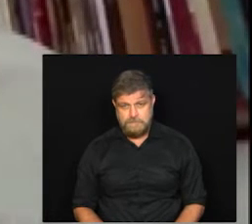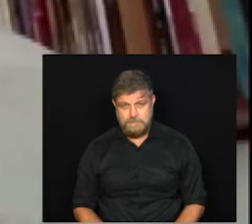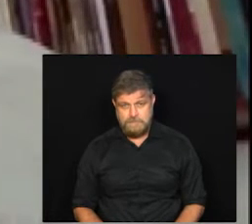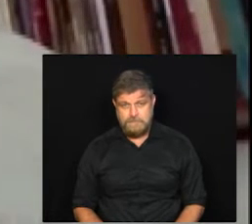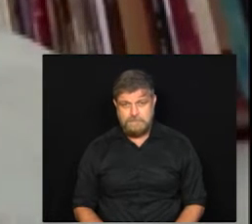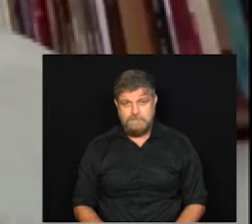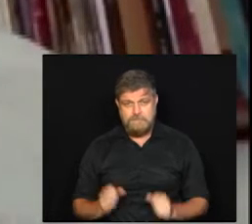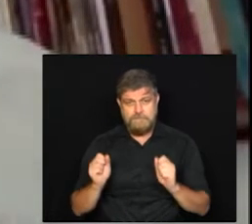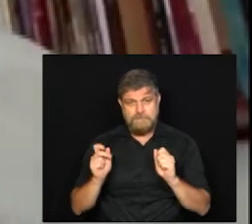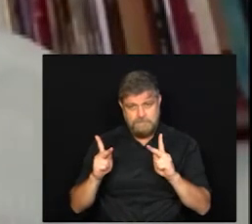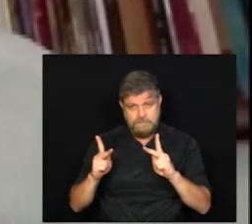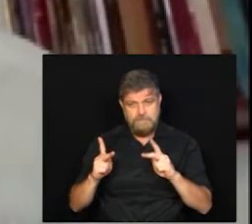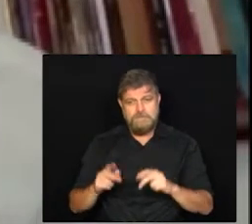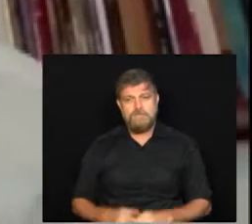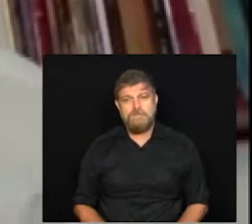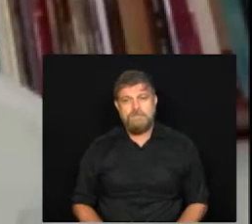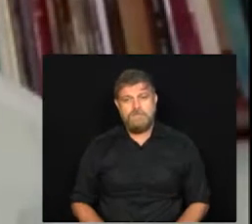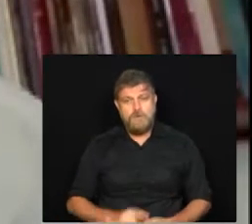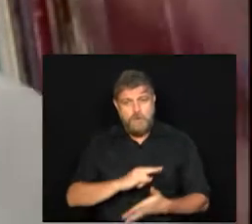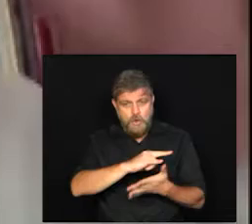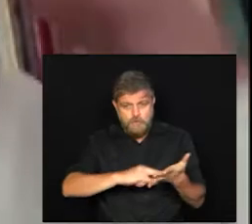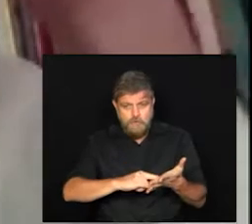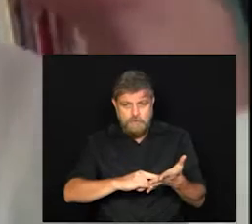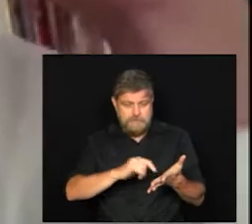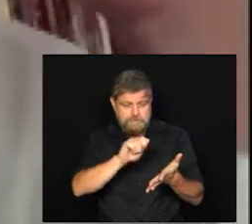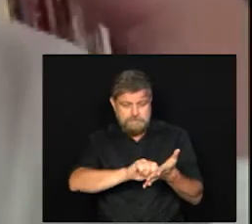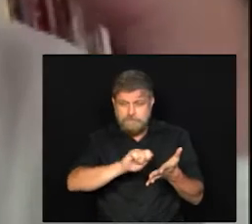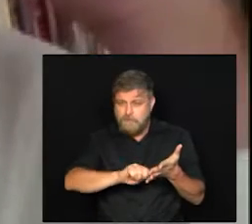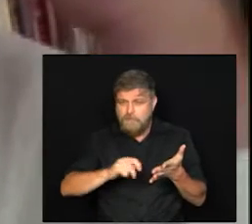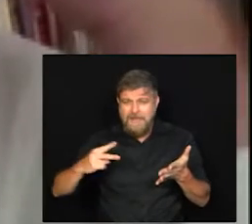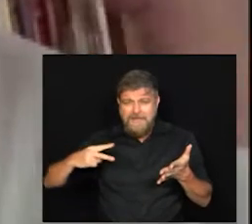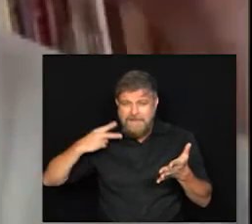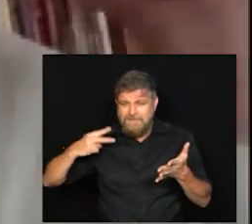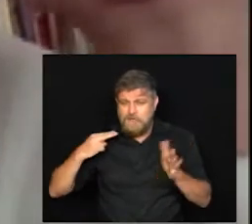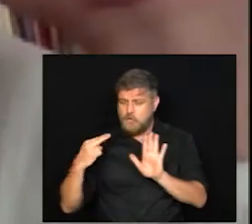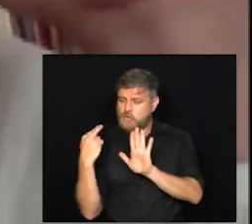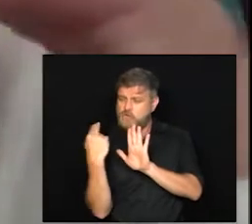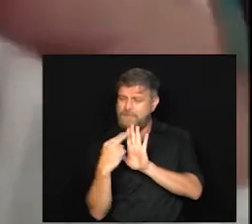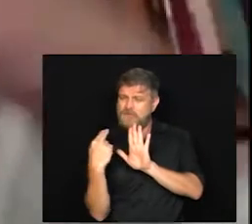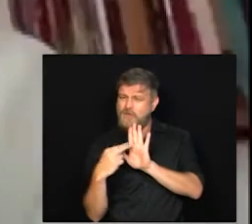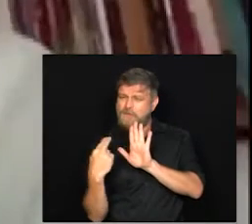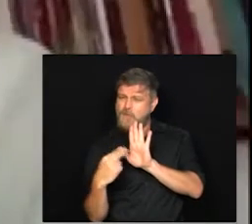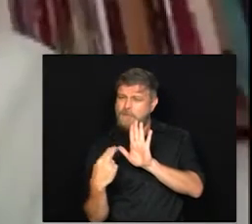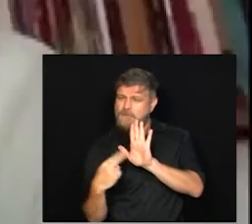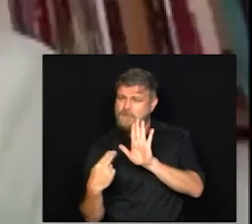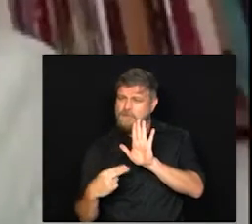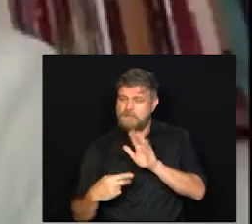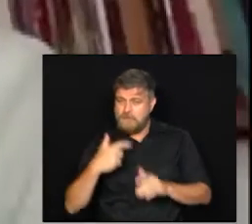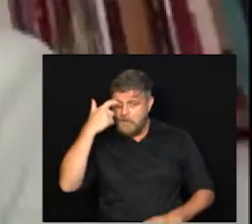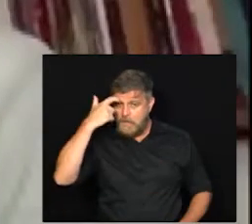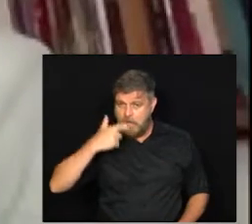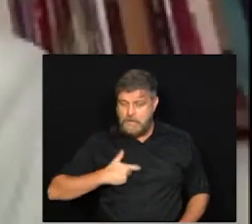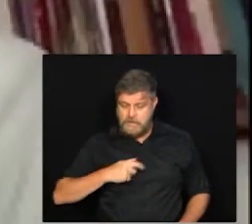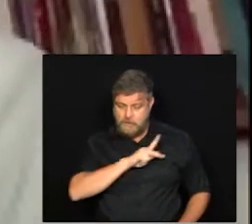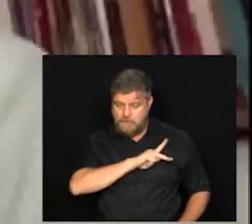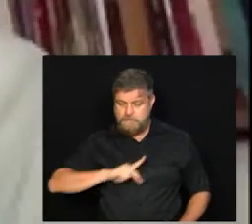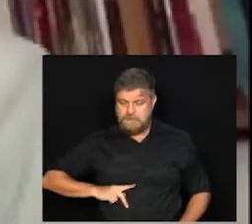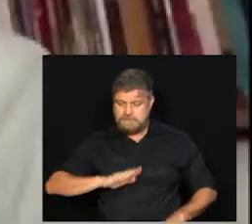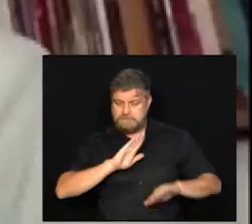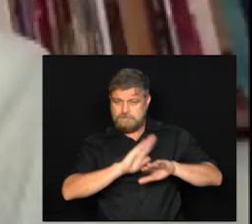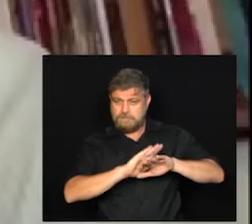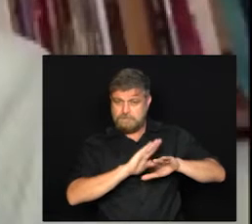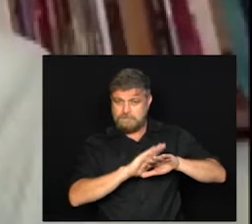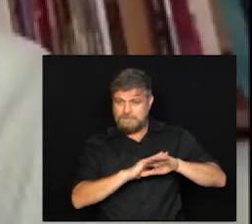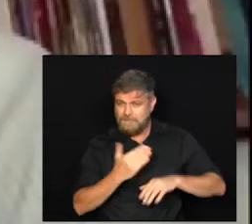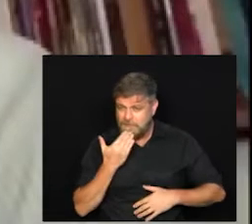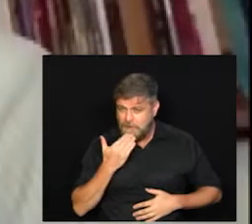Ok, vereador, vamos fazer um documento assinado por todos os vereadores. Eu encaminho isso através da presidência e